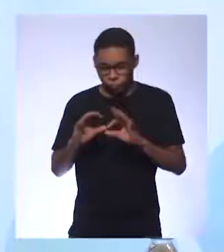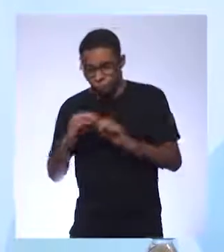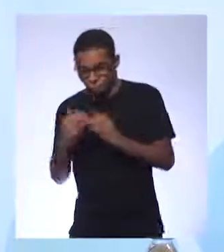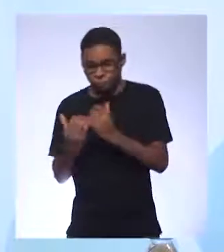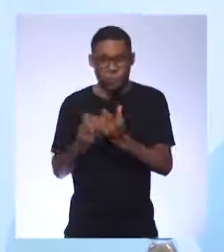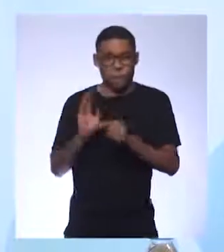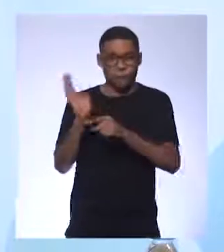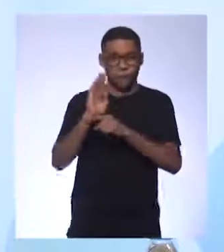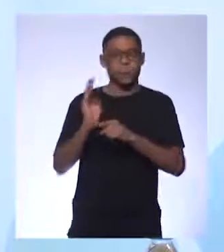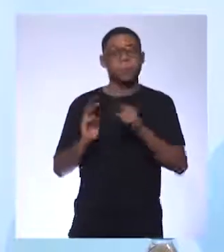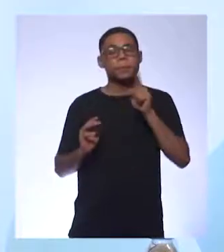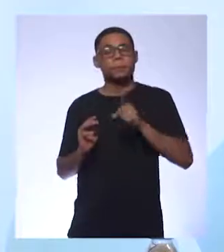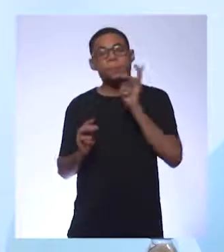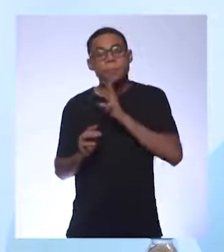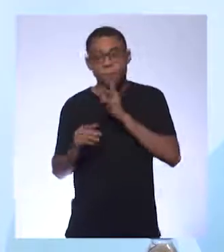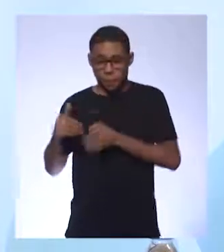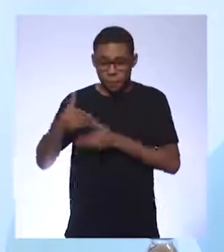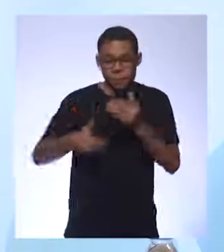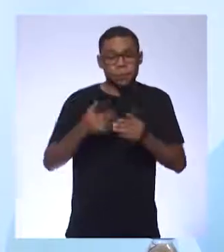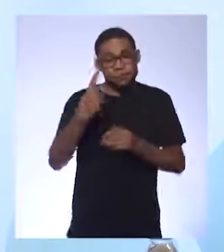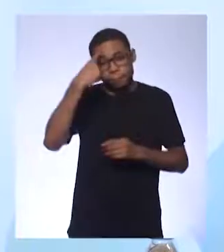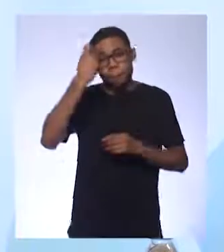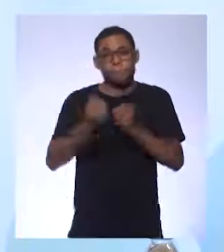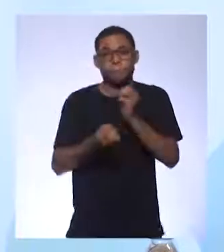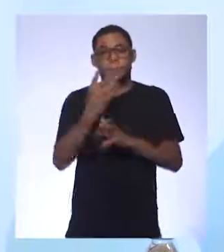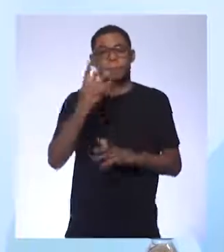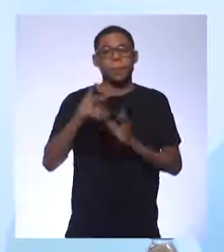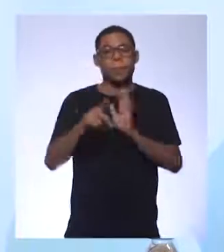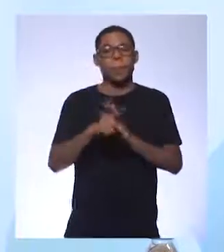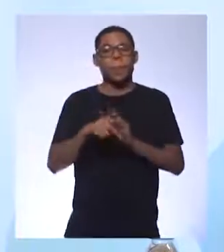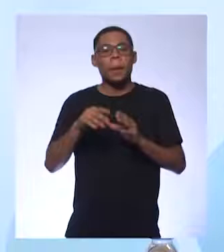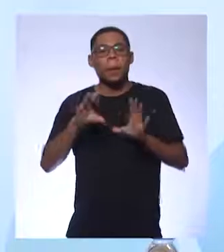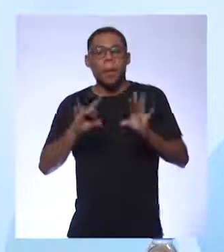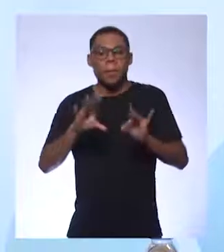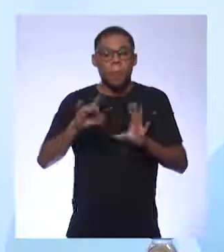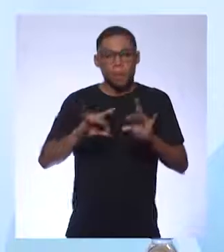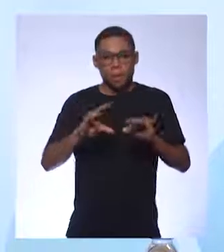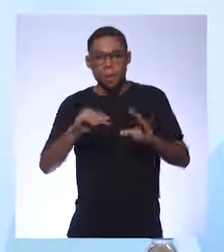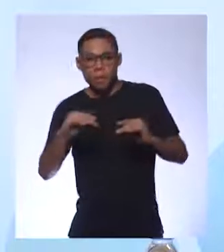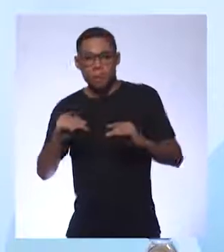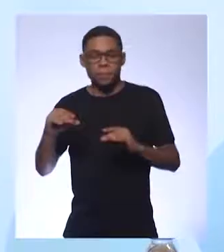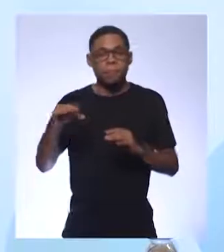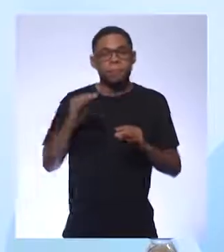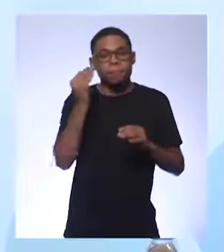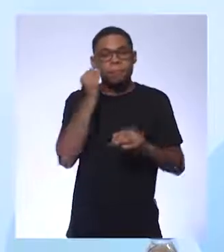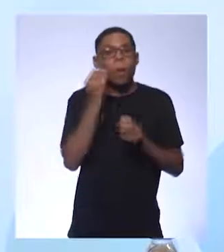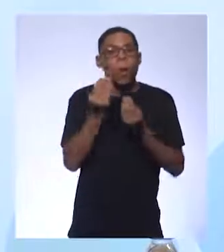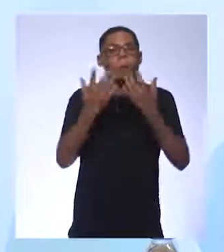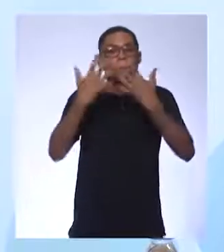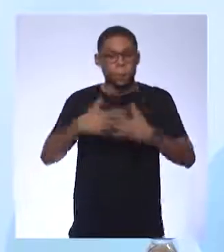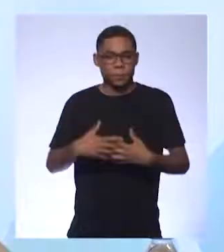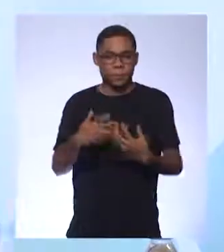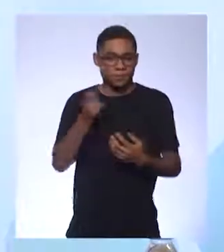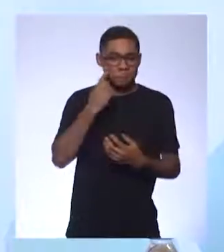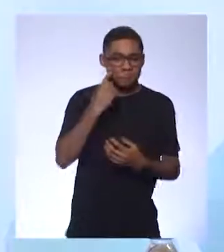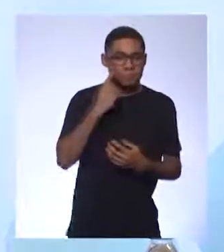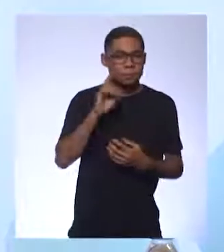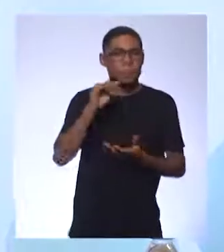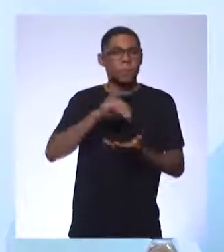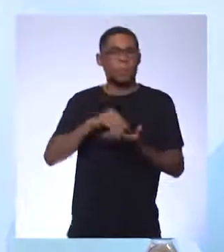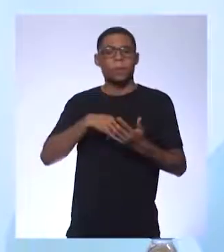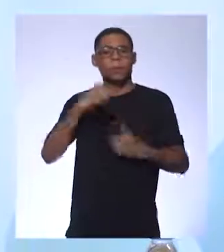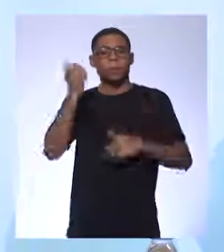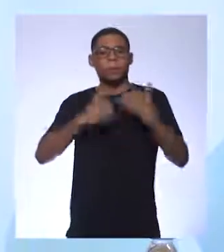massa de modelar. É um vídeo de um processo de criação com massa de modelar para a gente ter uma ideia de como funciona. Eu acho que só faltou eu falar